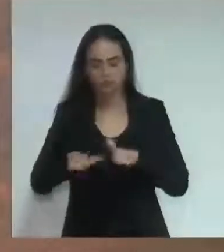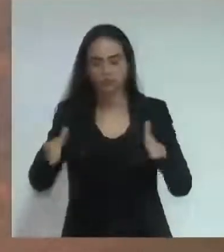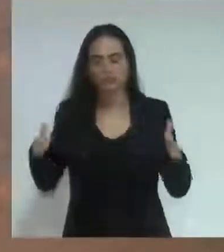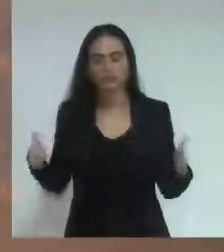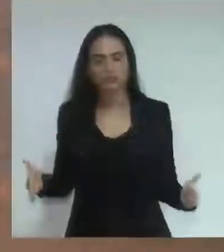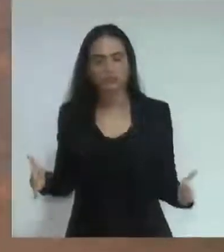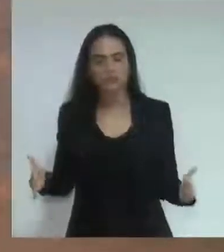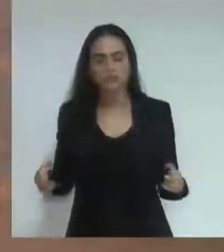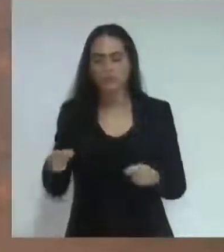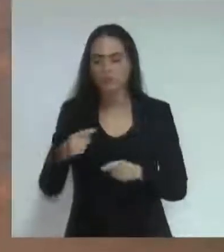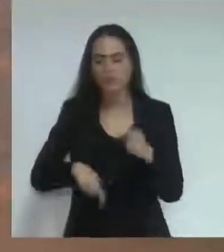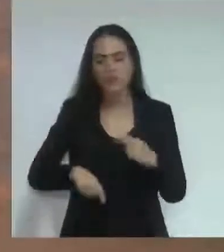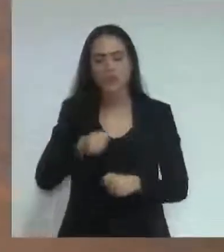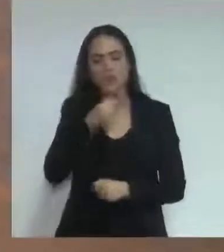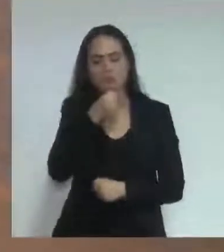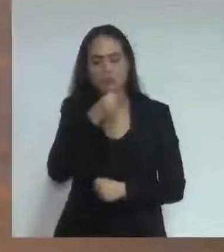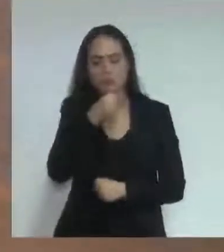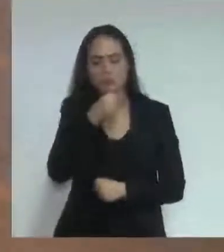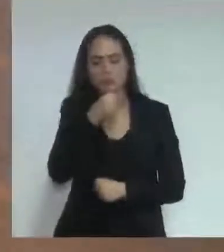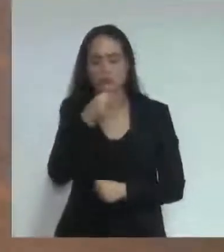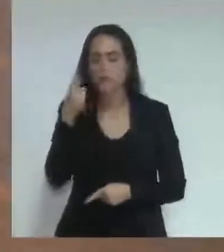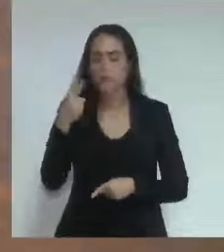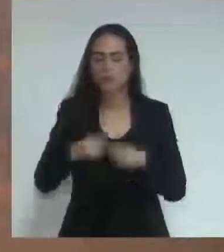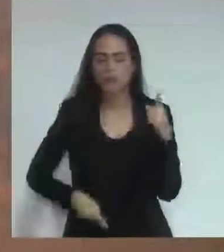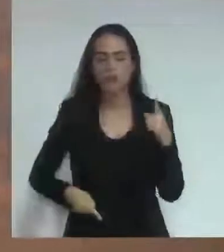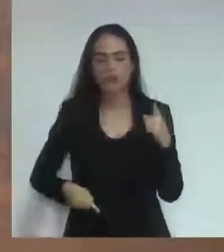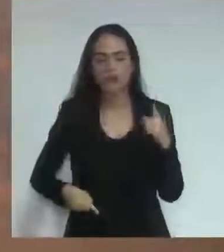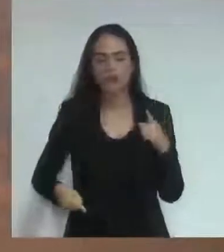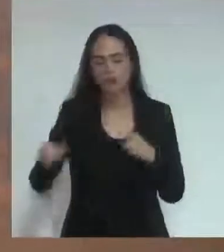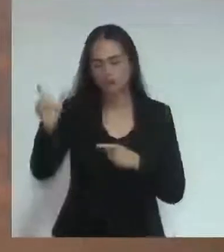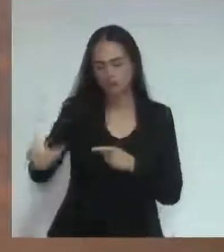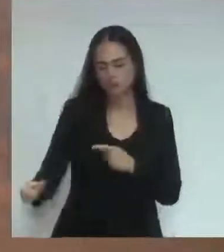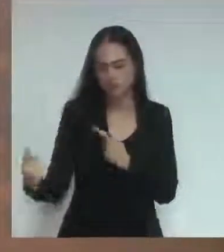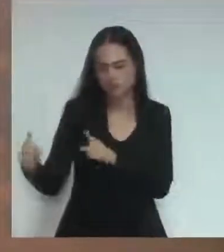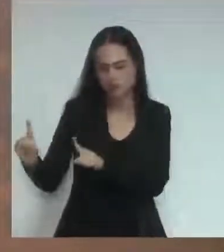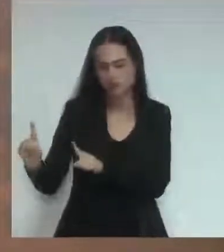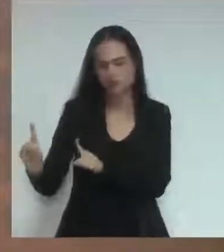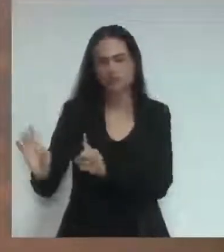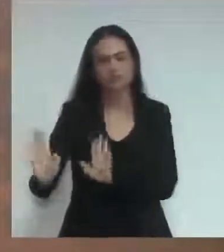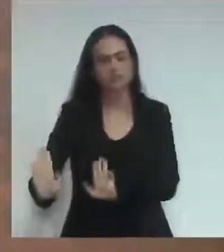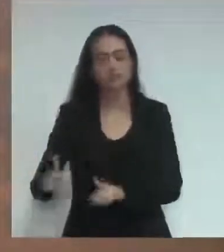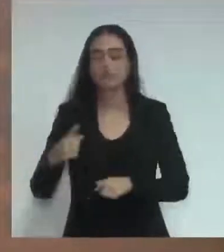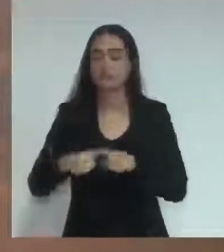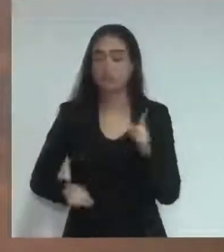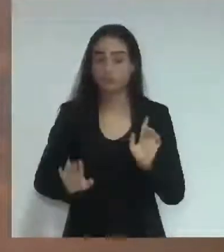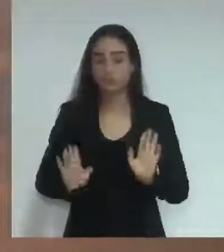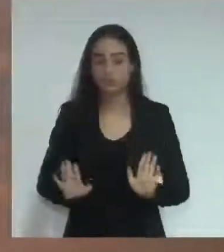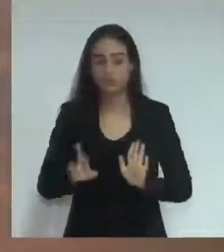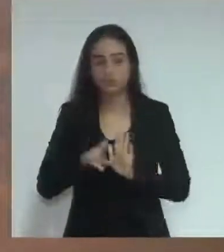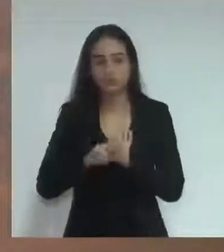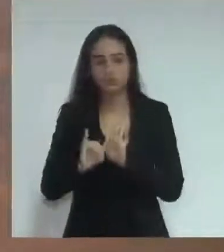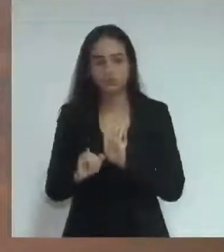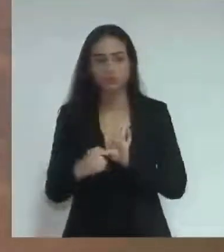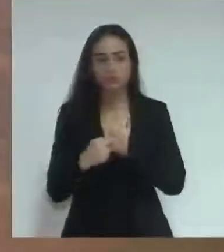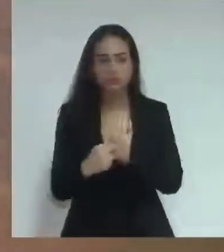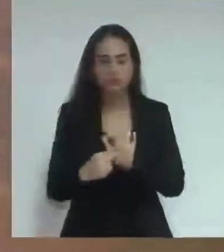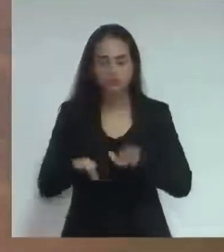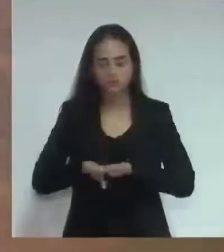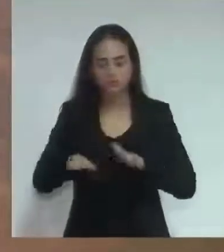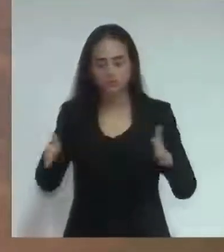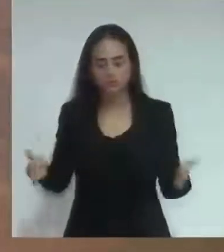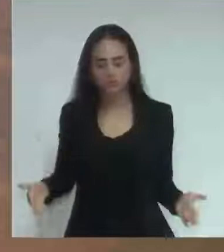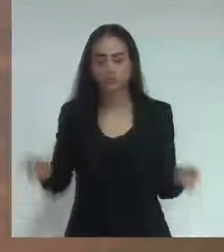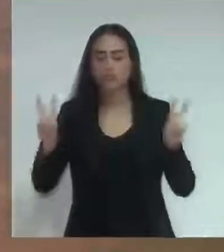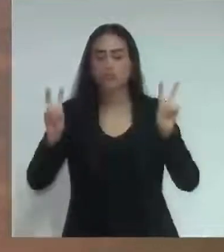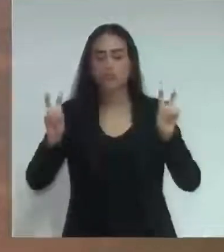diretiva para atacar e dirigir-se aos seus adversários de forma diferente. Então, a mesa da Câmara é para dirigir a